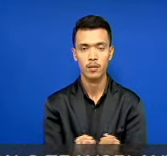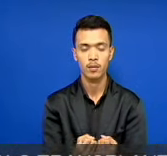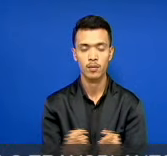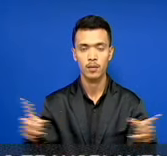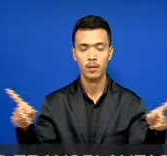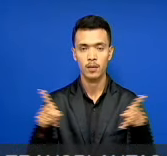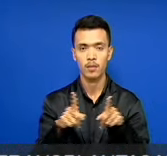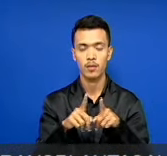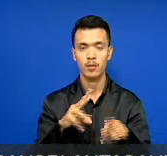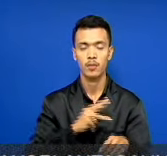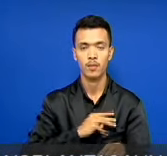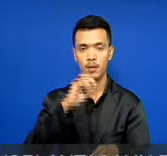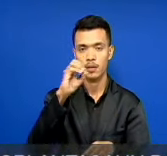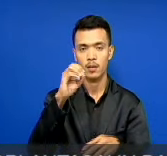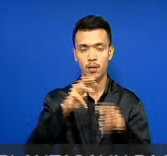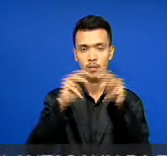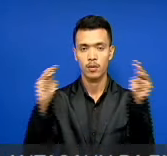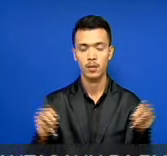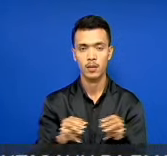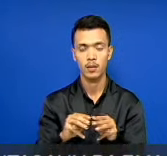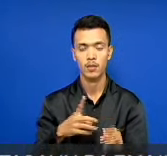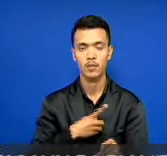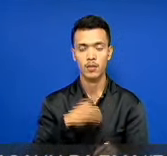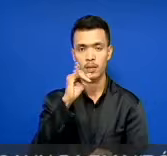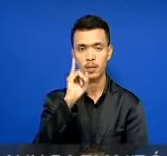posto administrativo Metinaro, município dele.